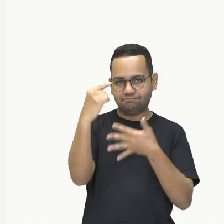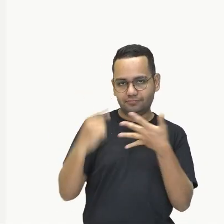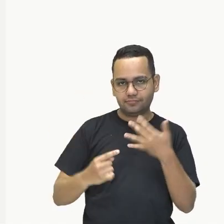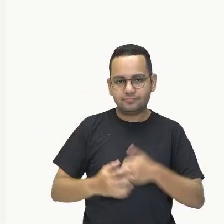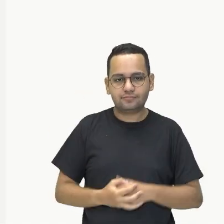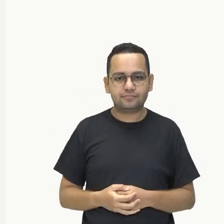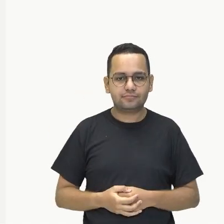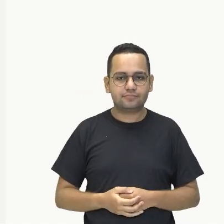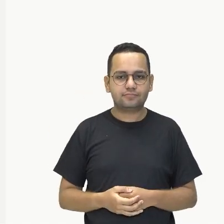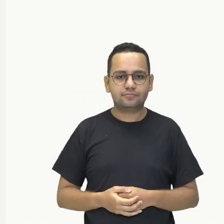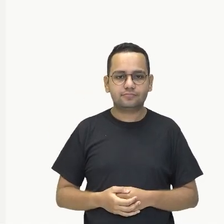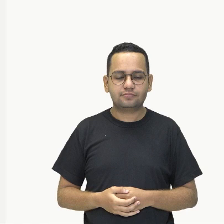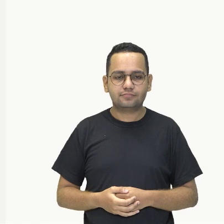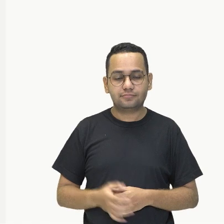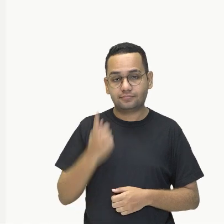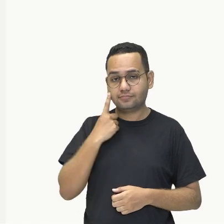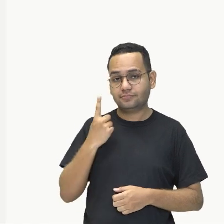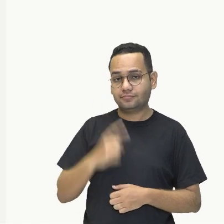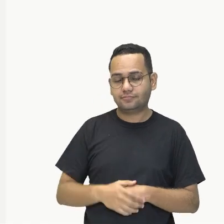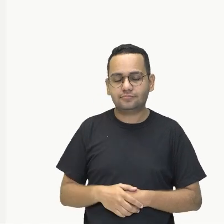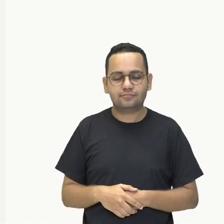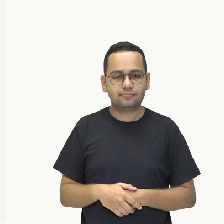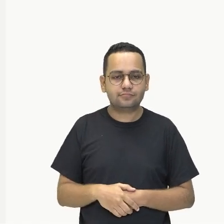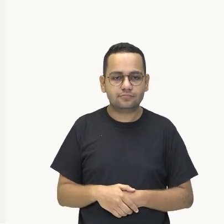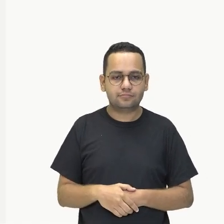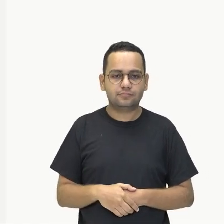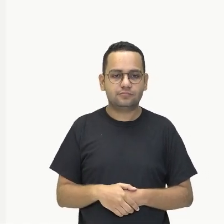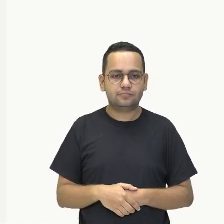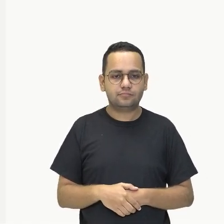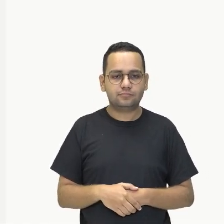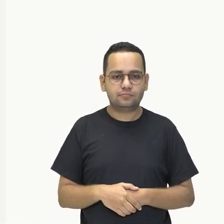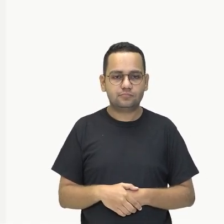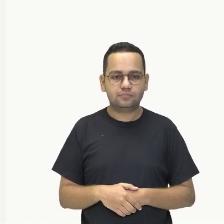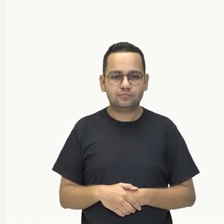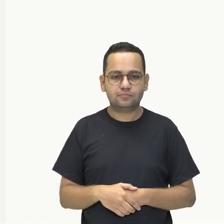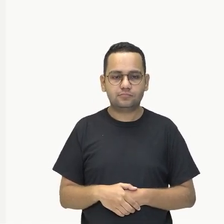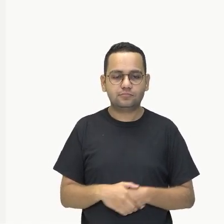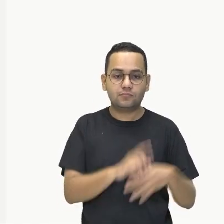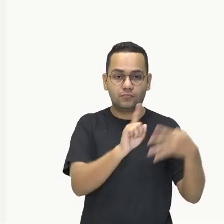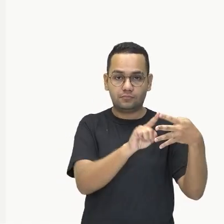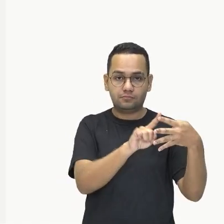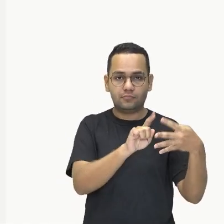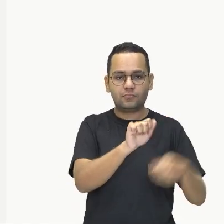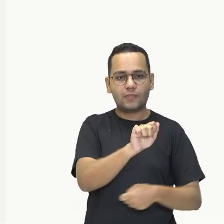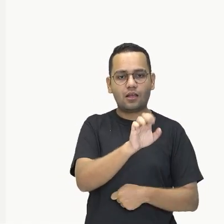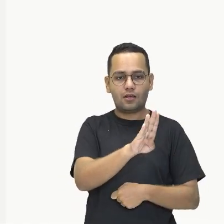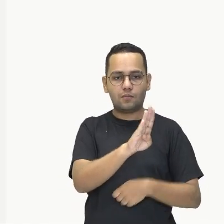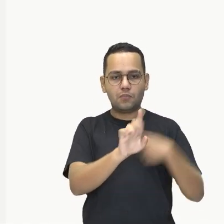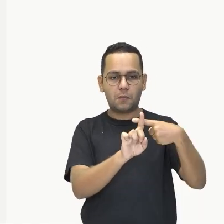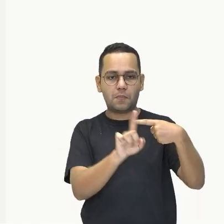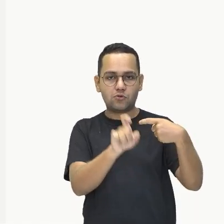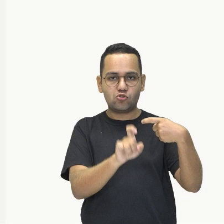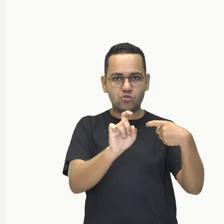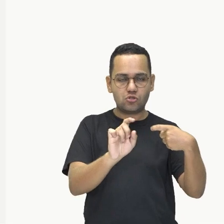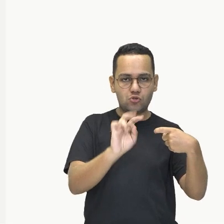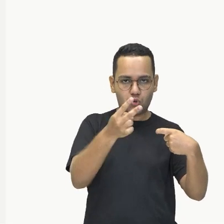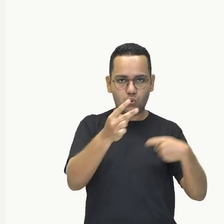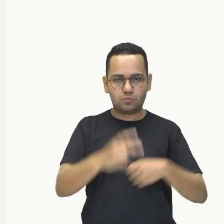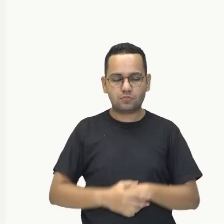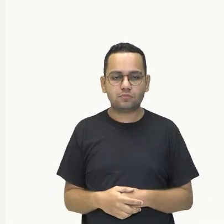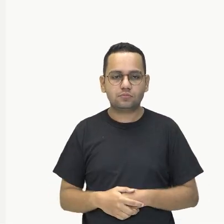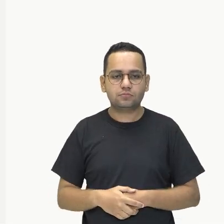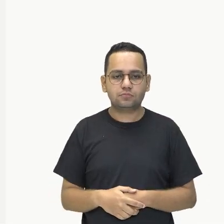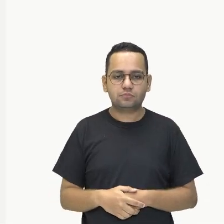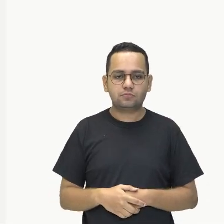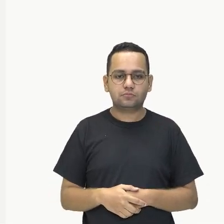Olha aqui um exemplo de polinômio. Nós temos aqui uma adição algébrica entre monômios. Ó,